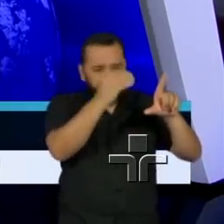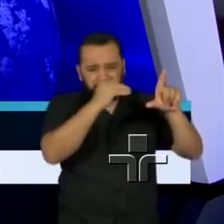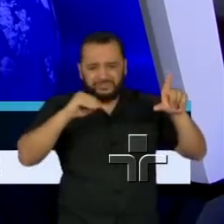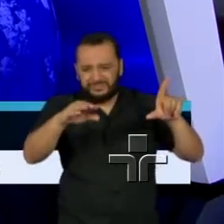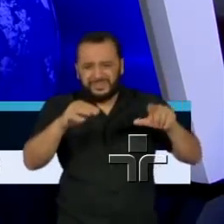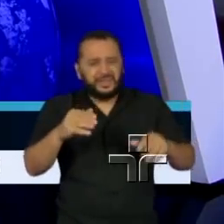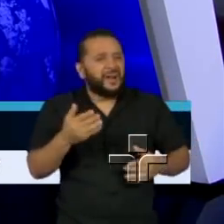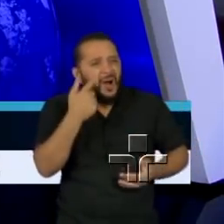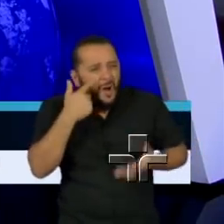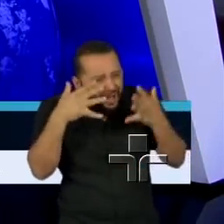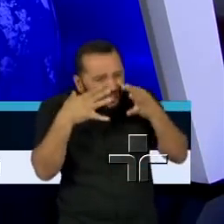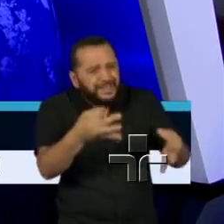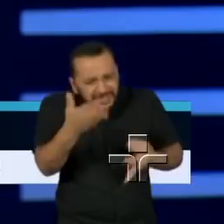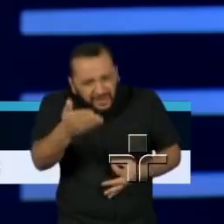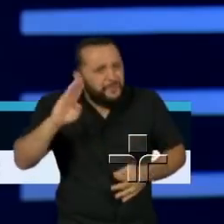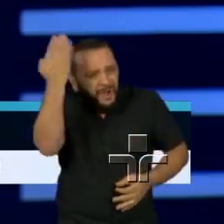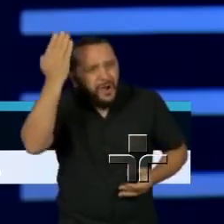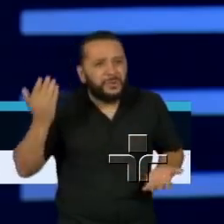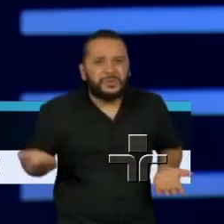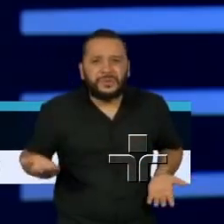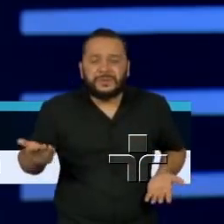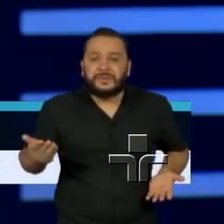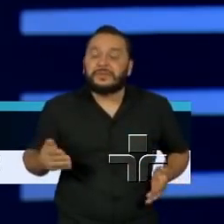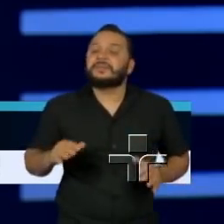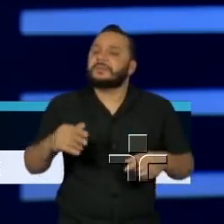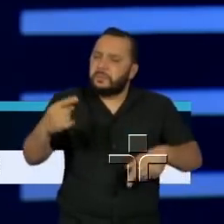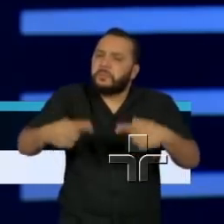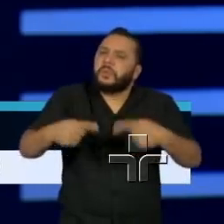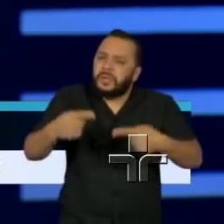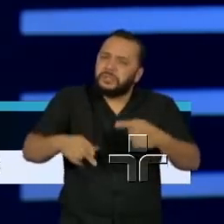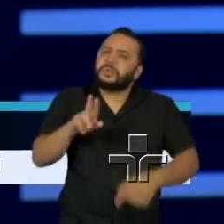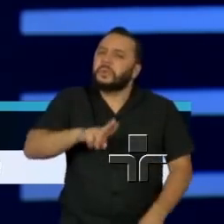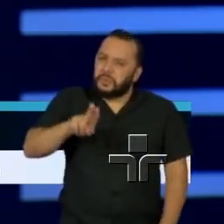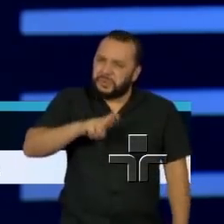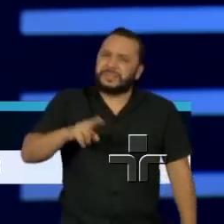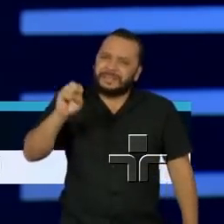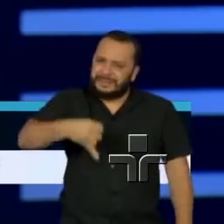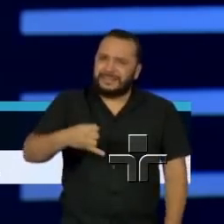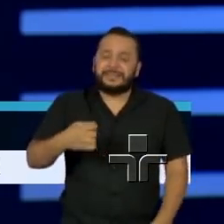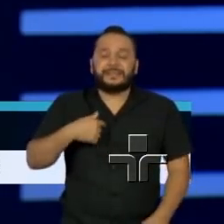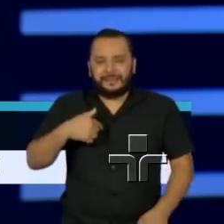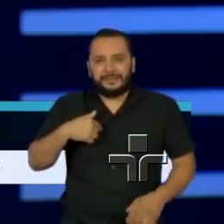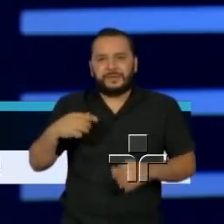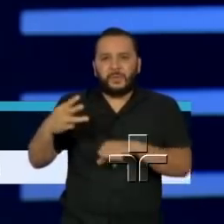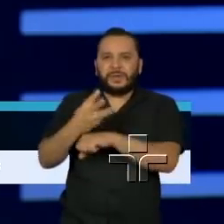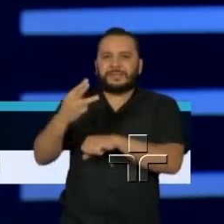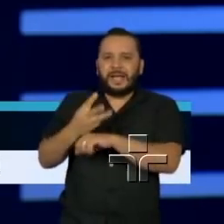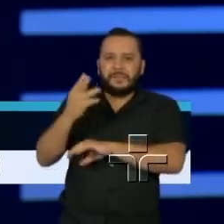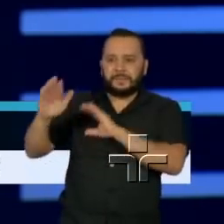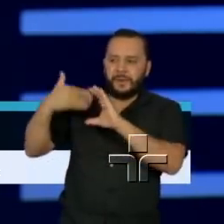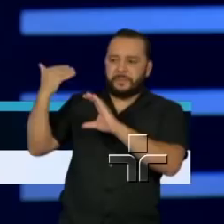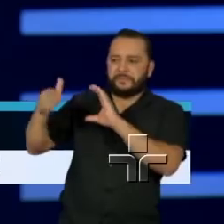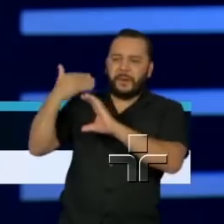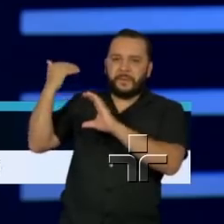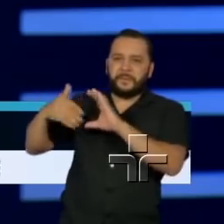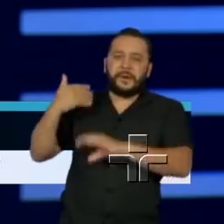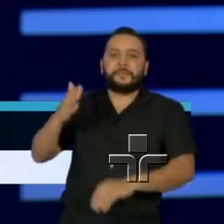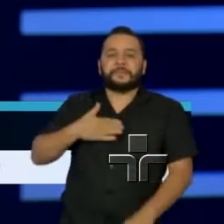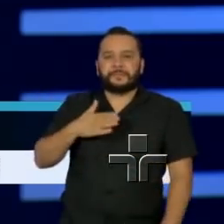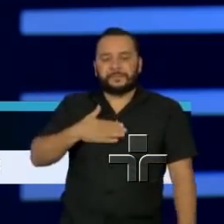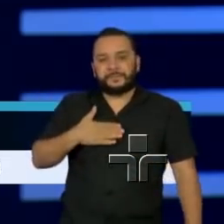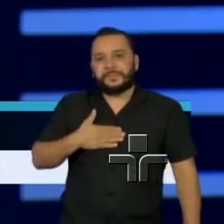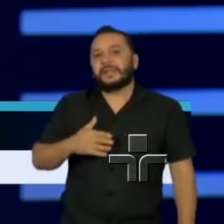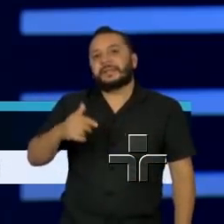paciência. Agora, os políticos, por fim, eles usam. Eu recebo pelo WhatsApp, acho que tem alguns que mandam